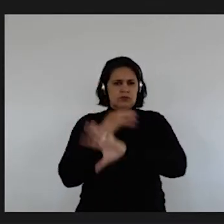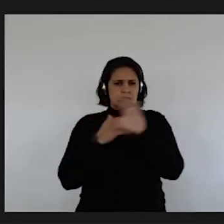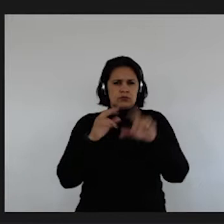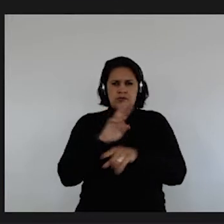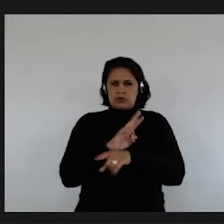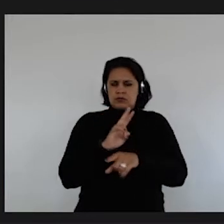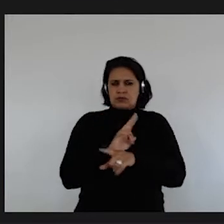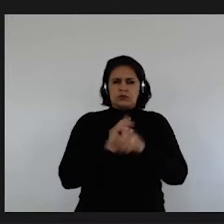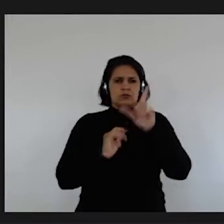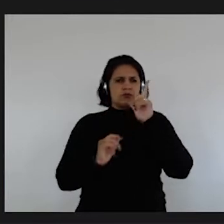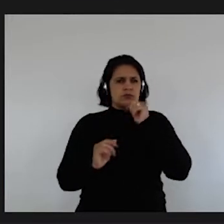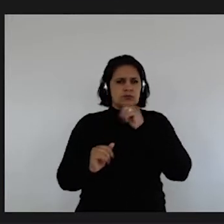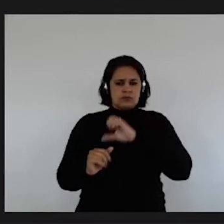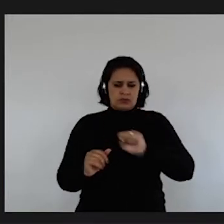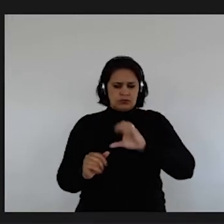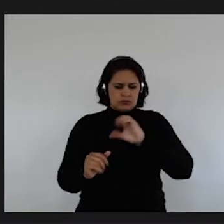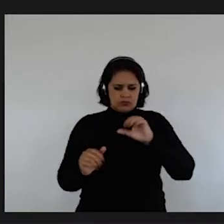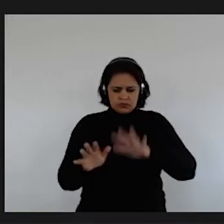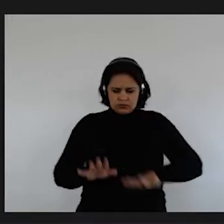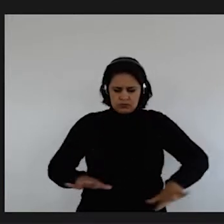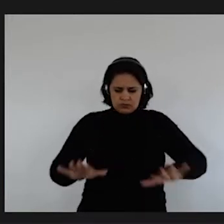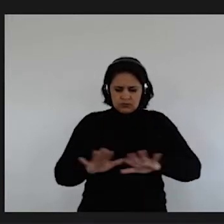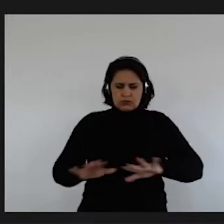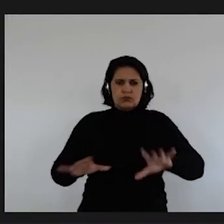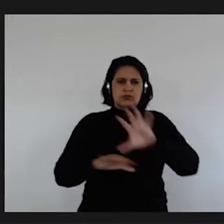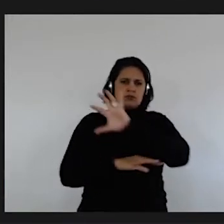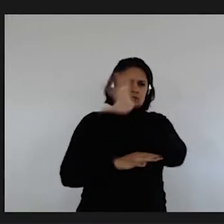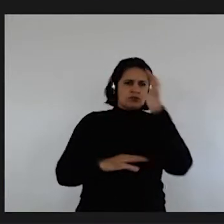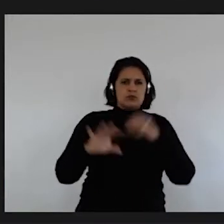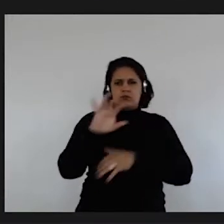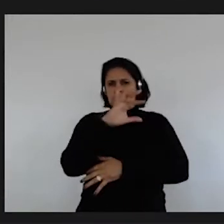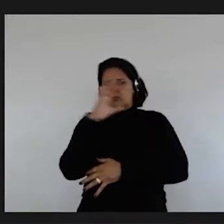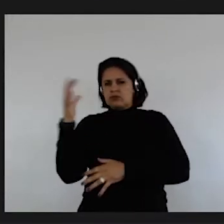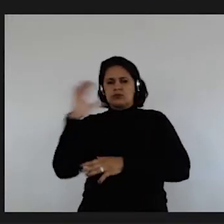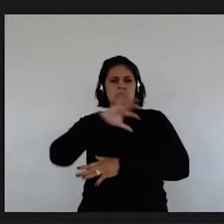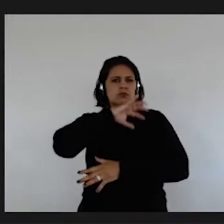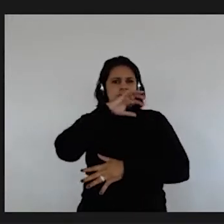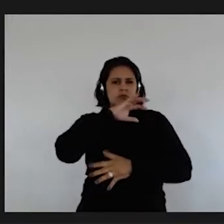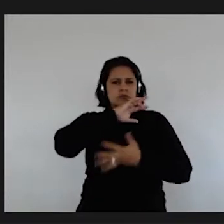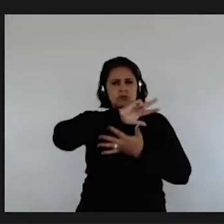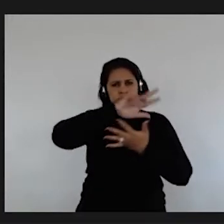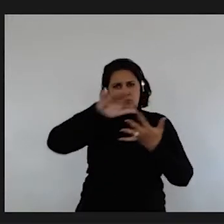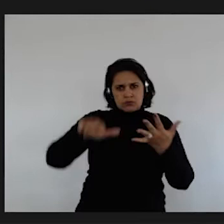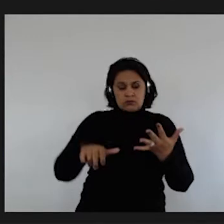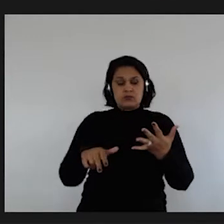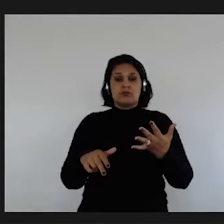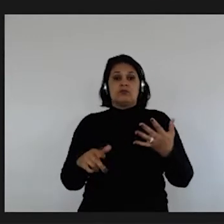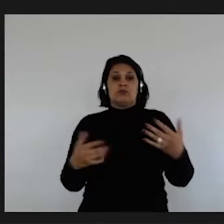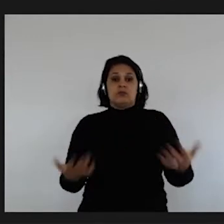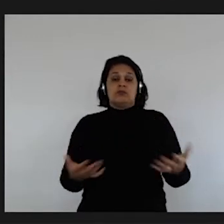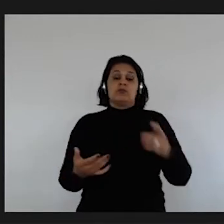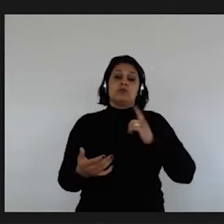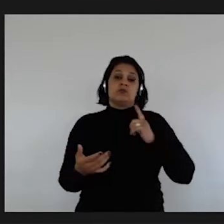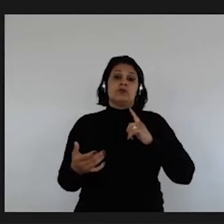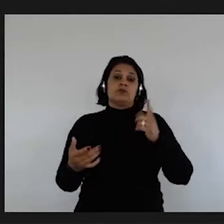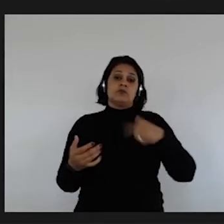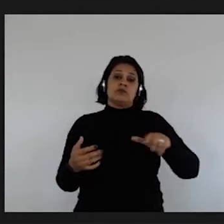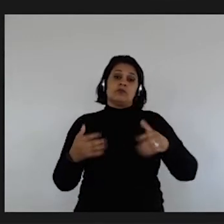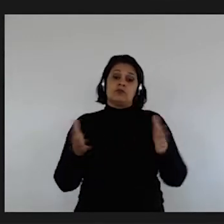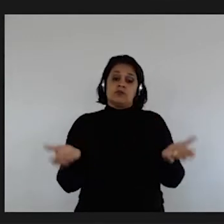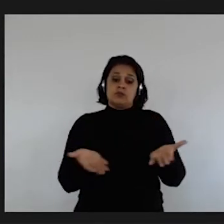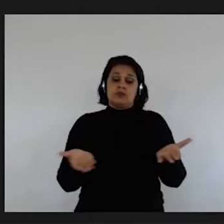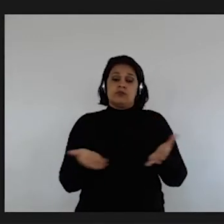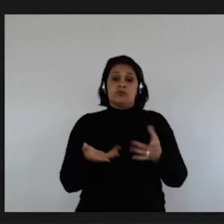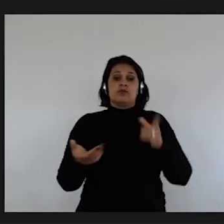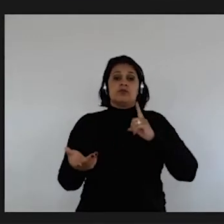do ar, do solo, da fauna, da flora, ambientes próprios para o exercício da atividade agrária. Finalmente chegamos nessa terceira fase do